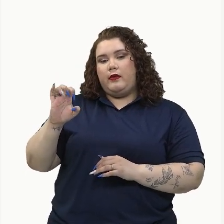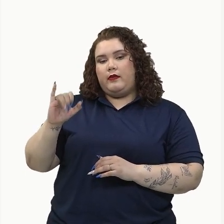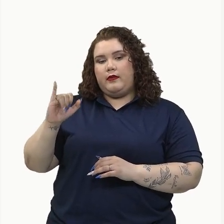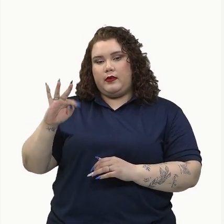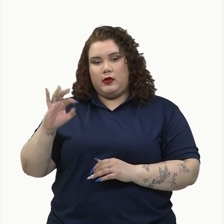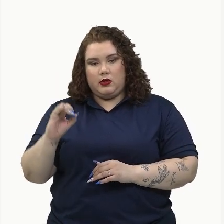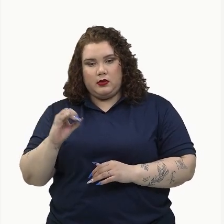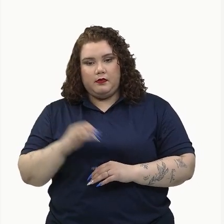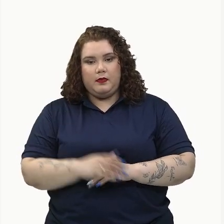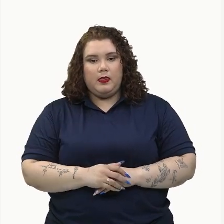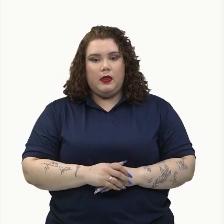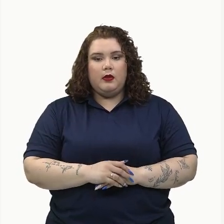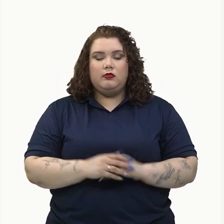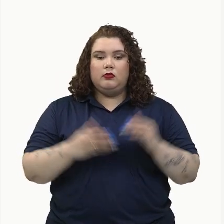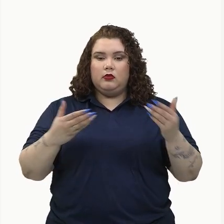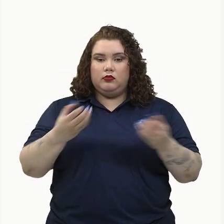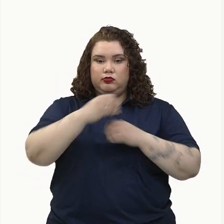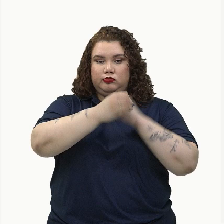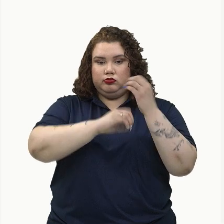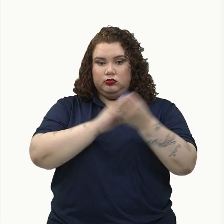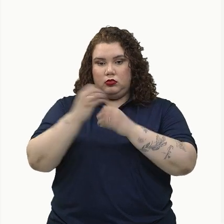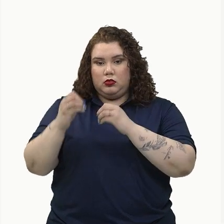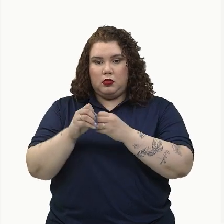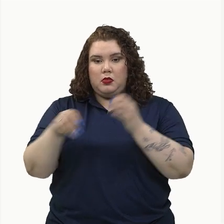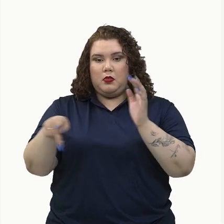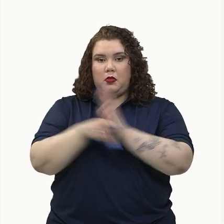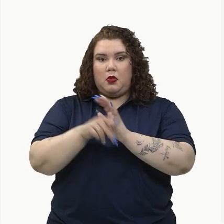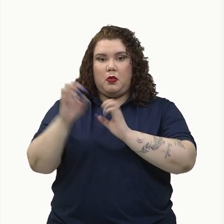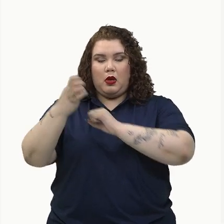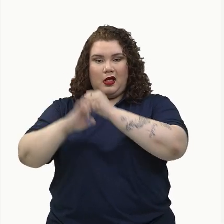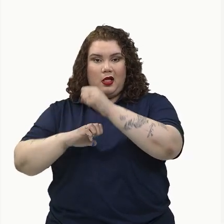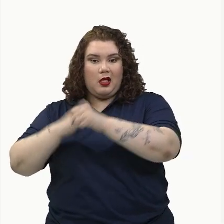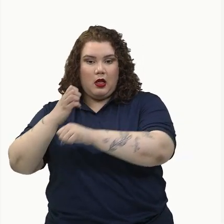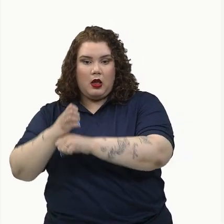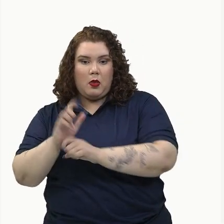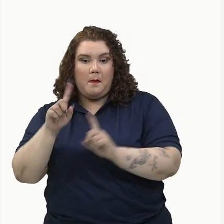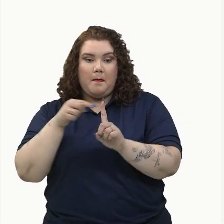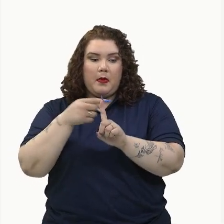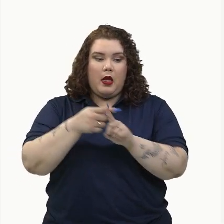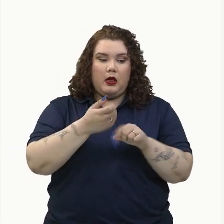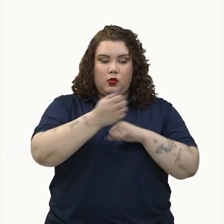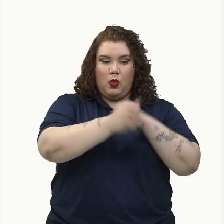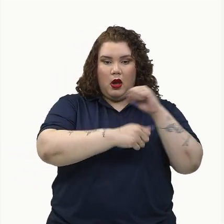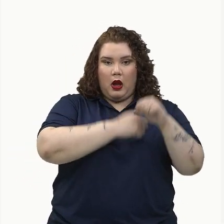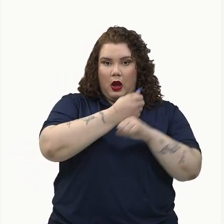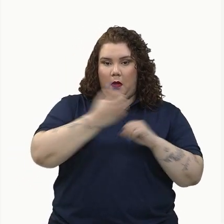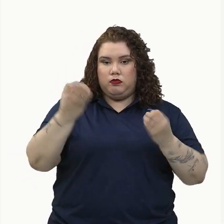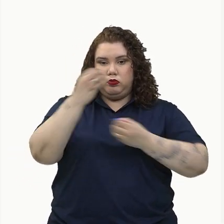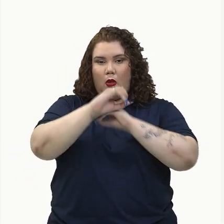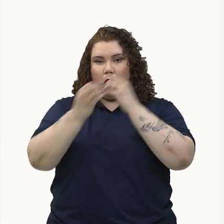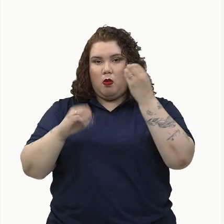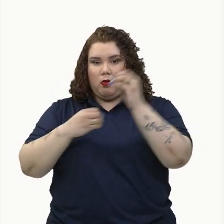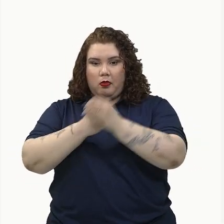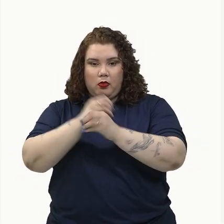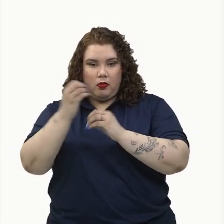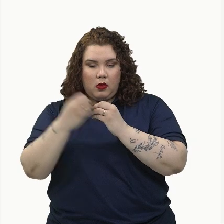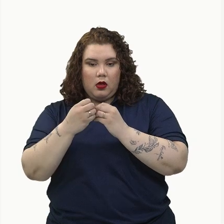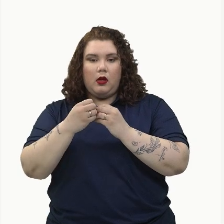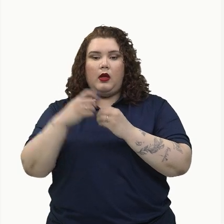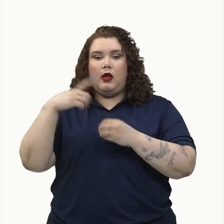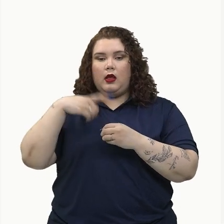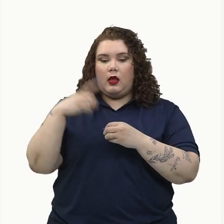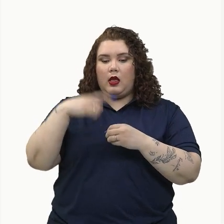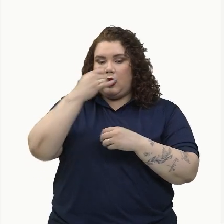as colisões dos elétrons com os átomos liberam a energia na fonte